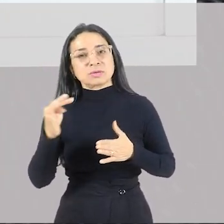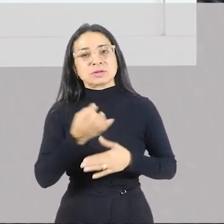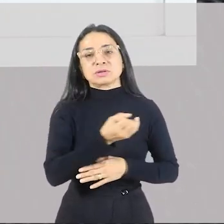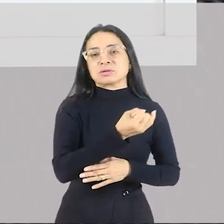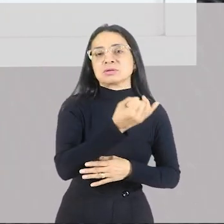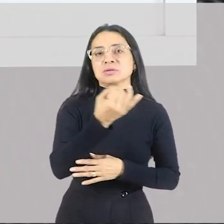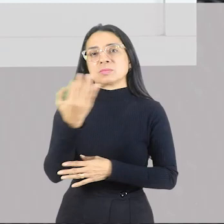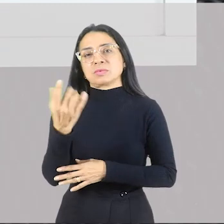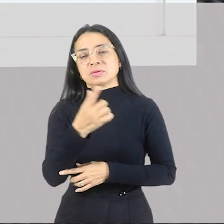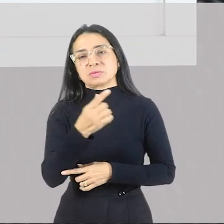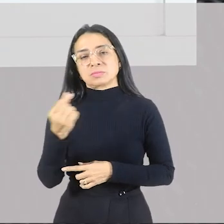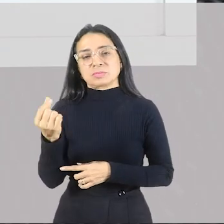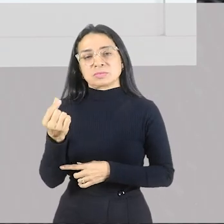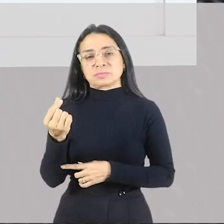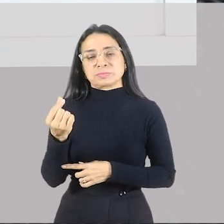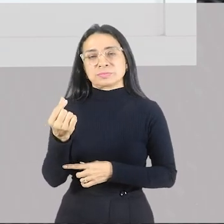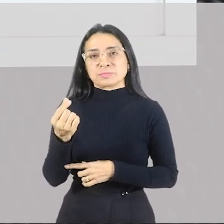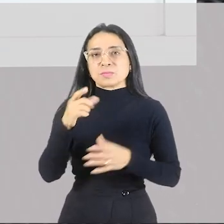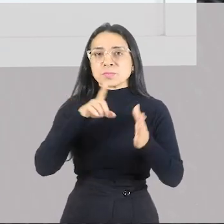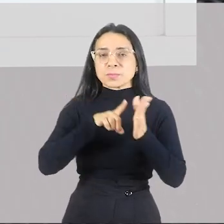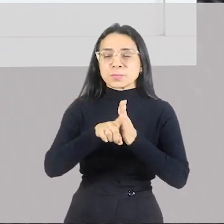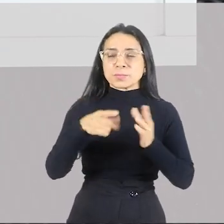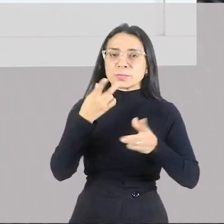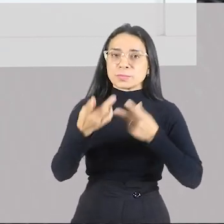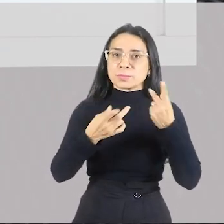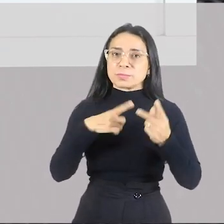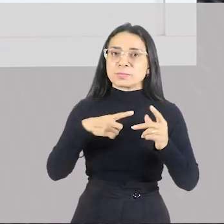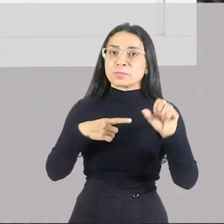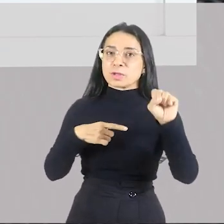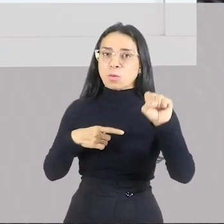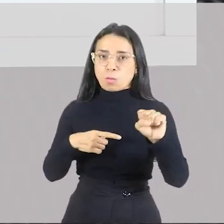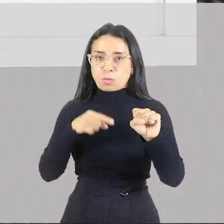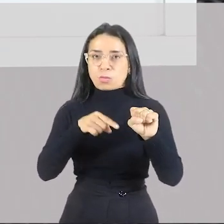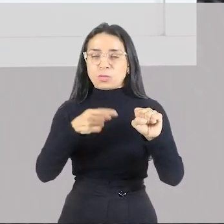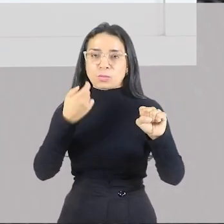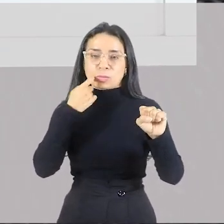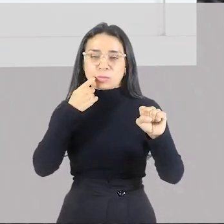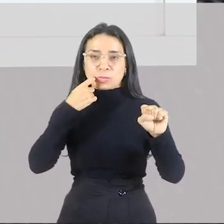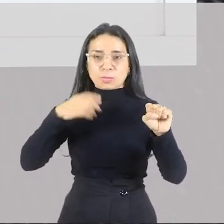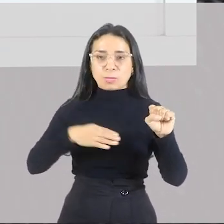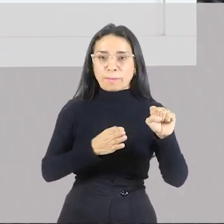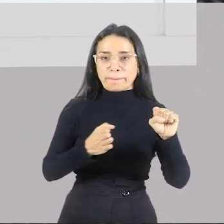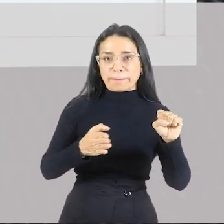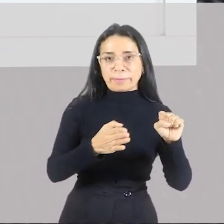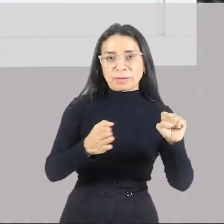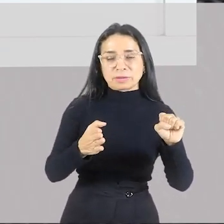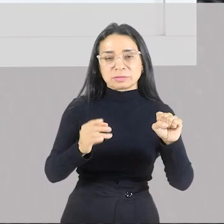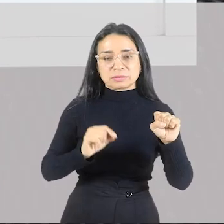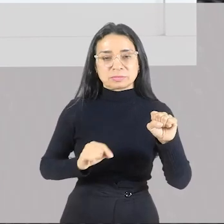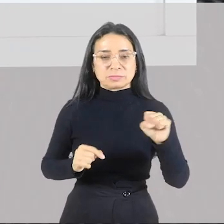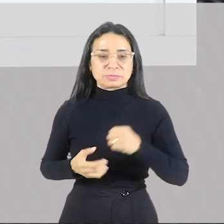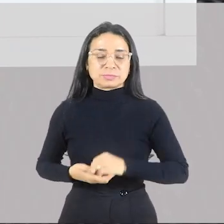8 peixes, não é isso? 8 peixes, na quantidade de peixes,